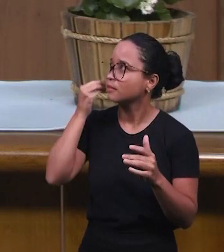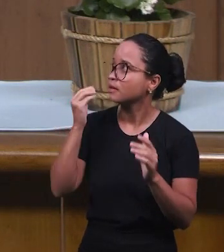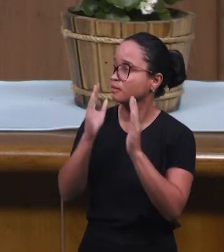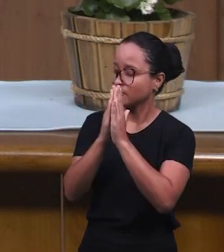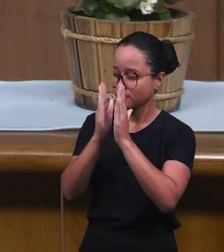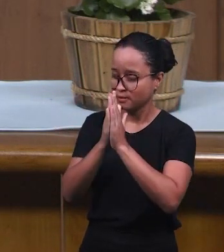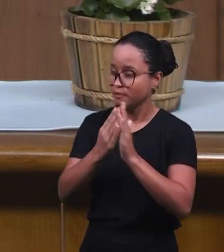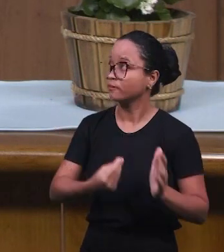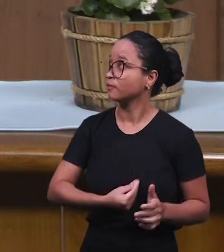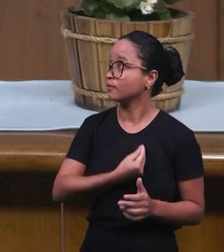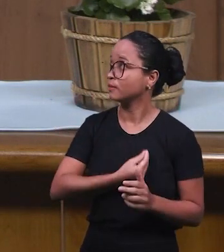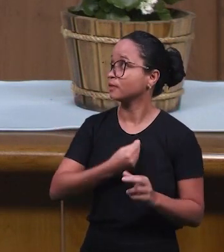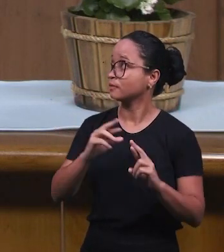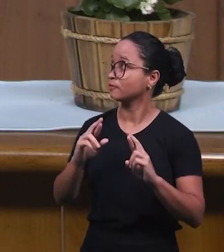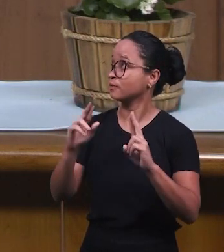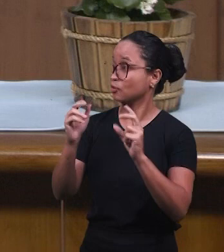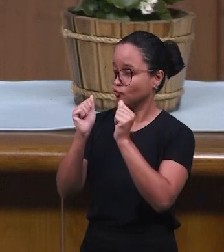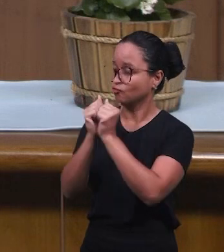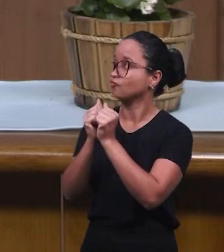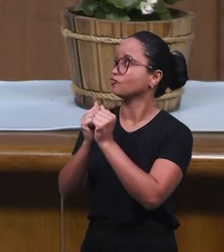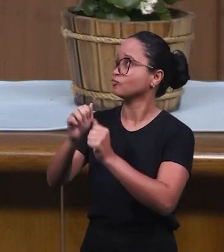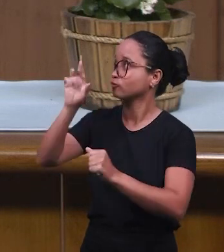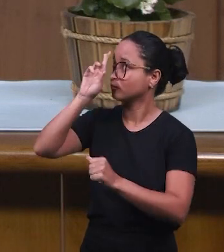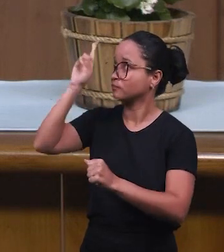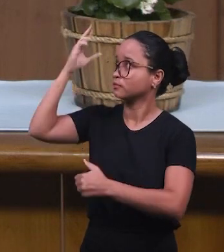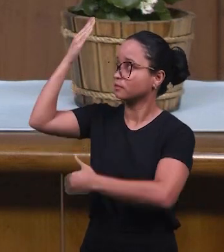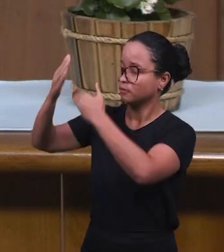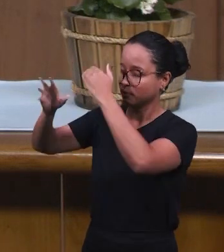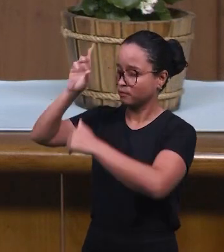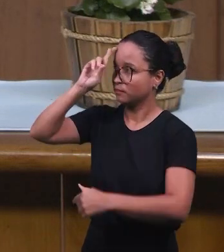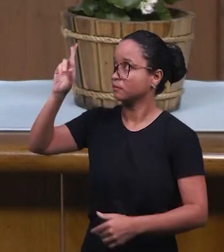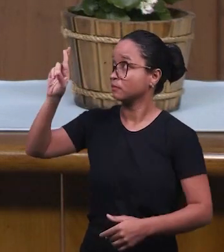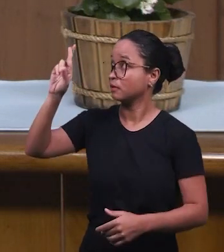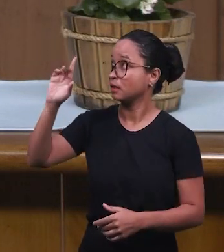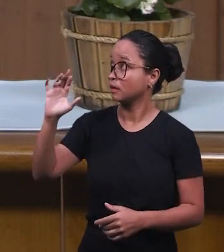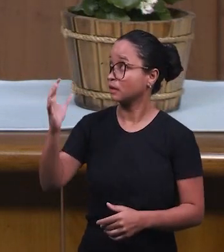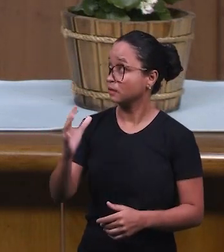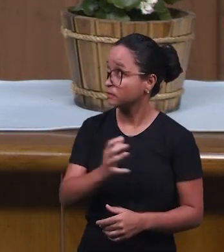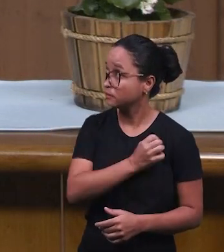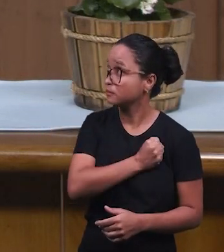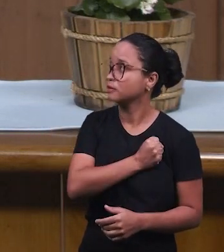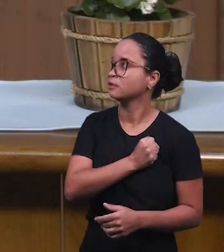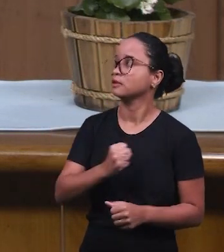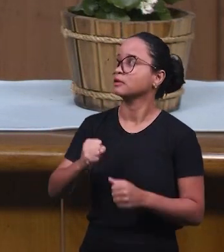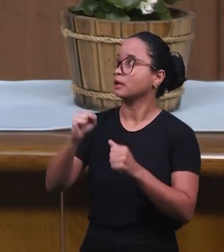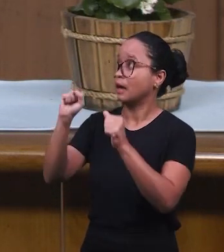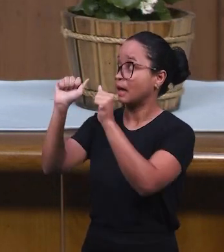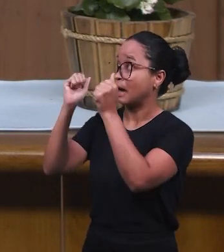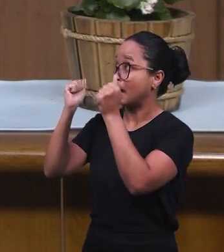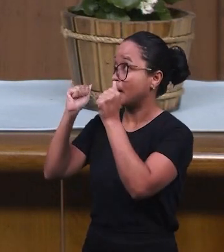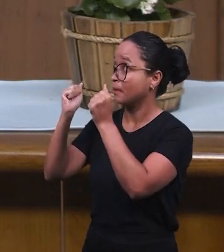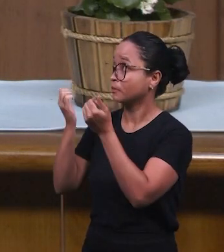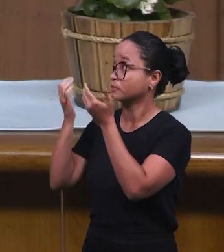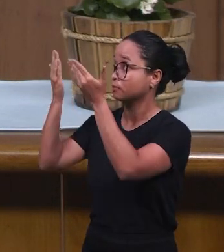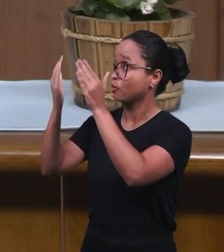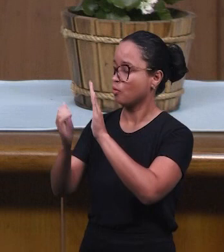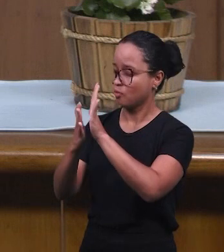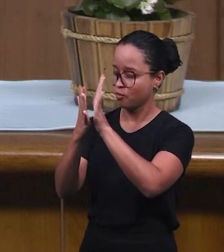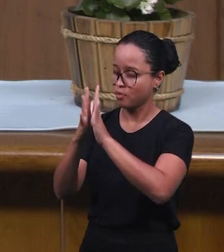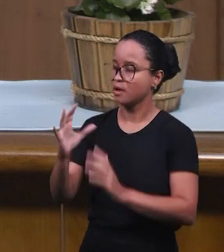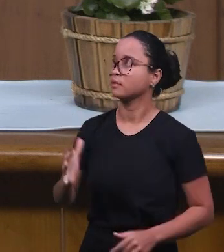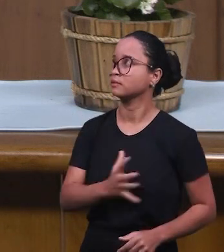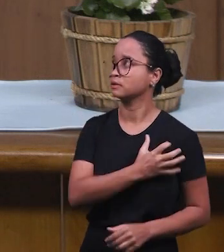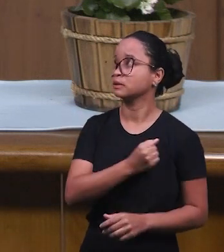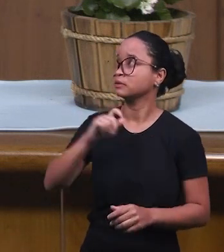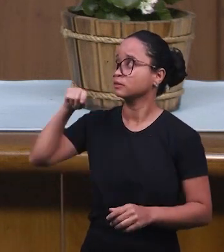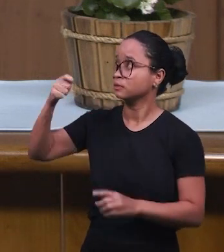oração, vivendo algo diferente contigo na tua presença. Te adoramos assim, no teu altar entregamos nosso louvor e adoração. E em teu